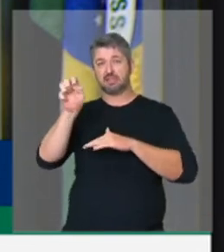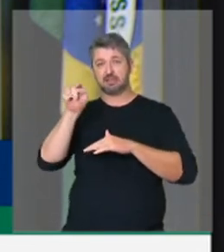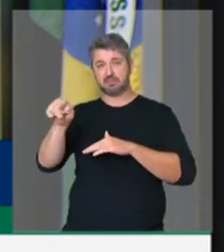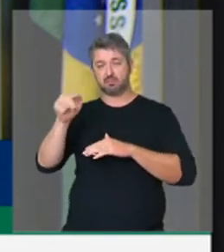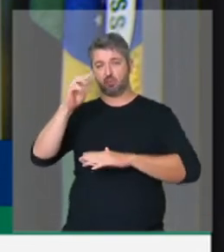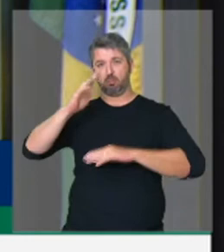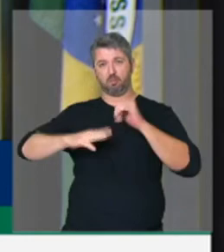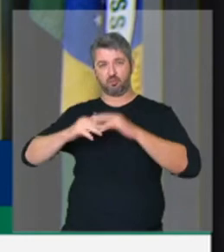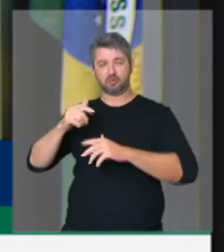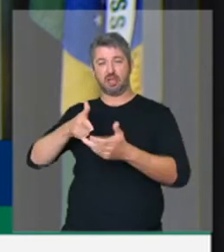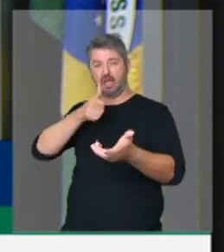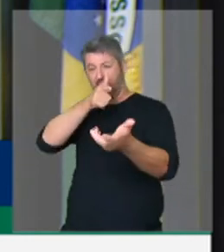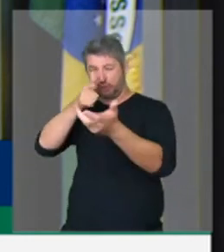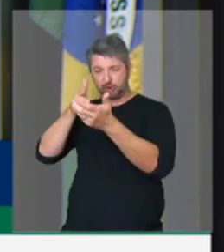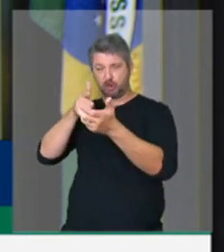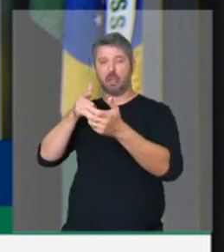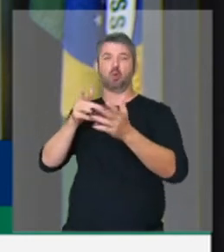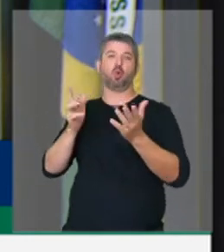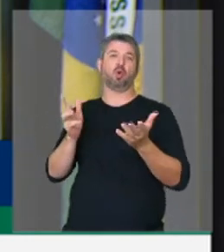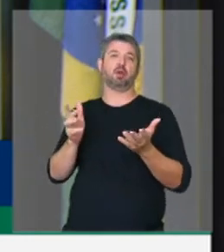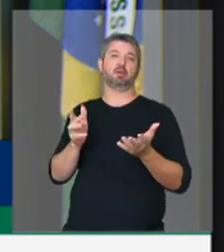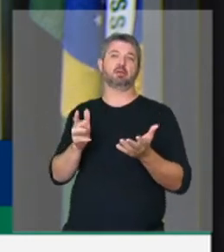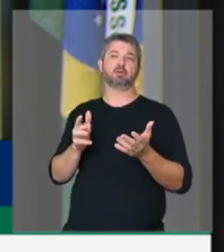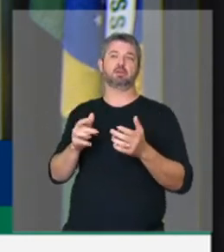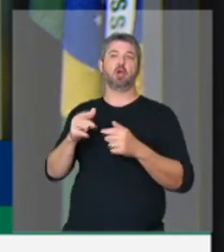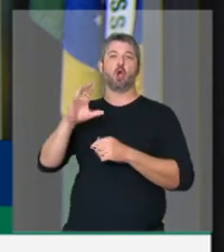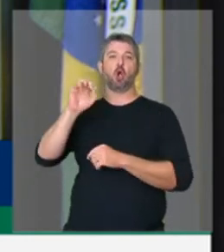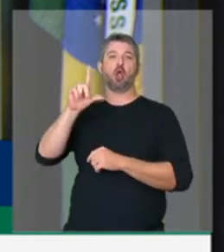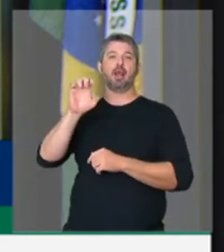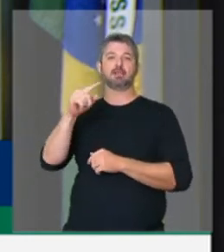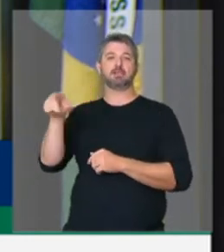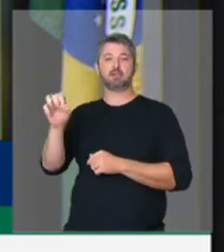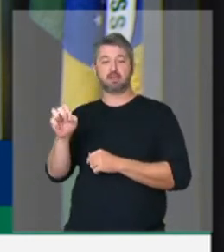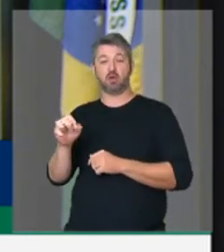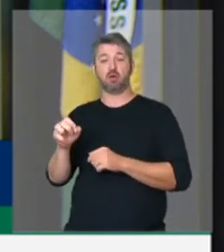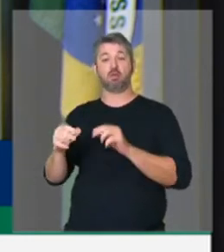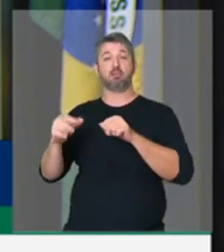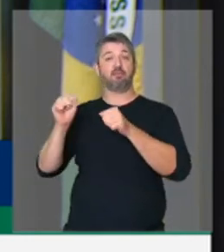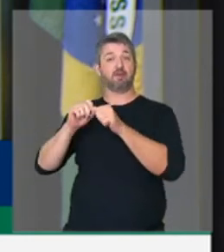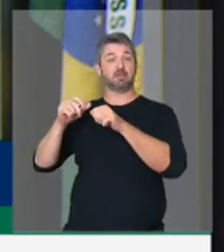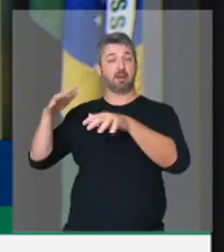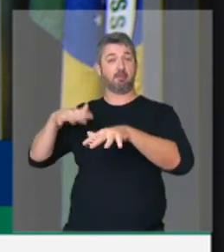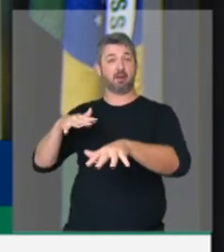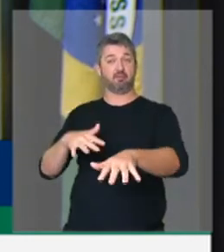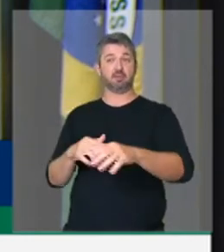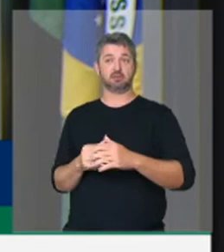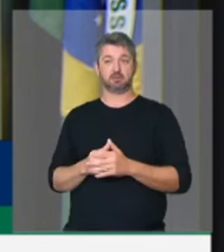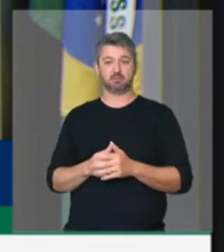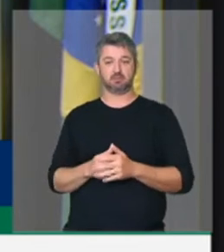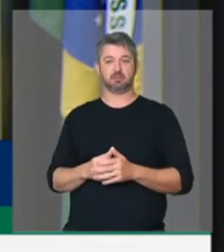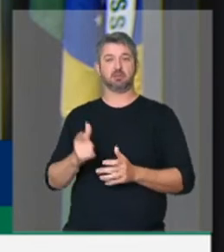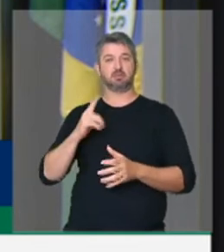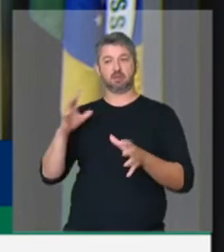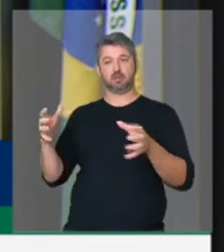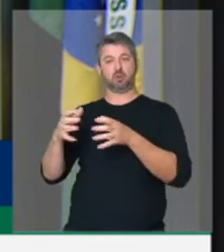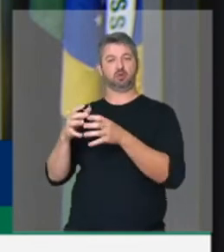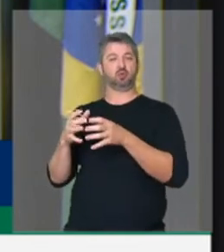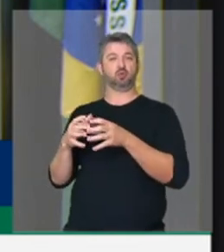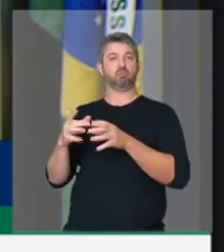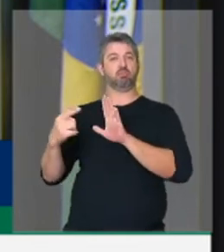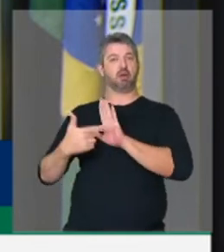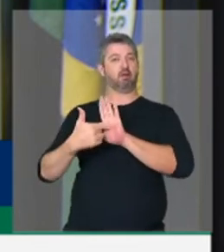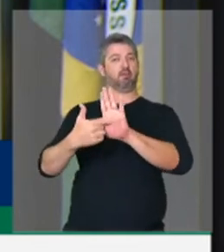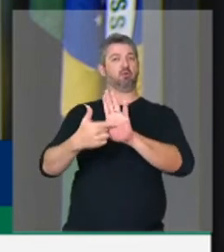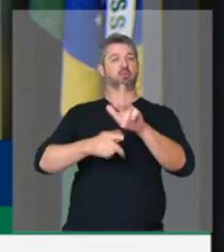atiradores, caçadores e colecionadores para fazer essa manifestação. Estaremos aqui com esse contingente para mostrar